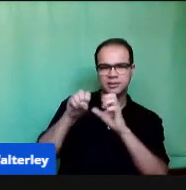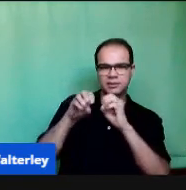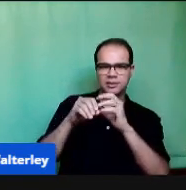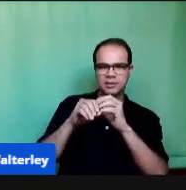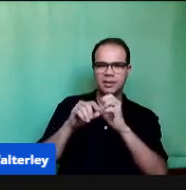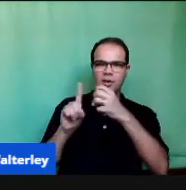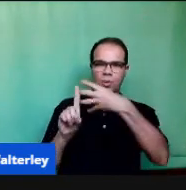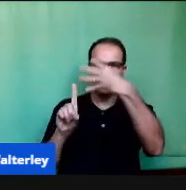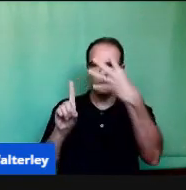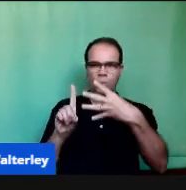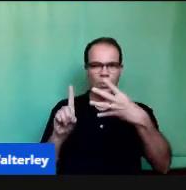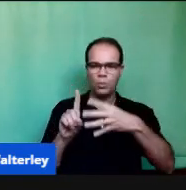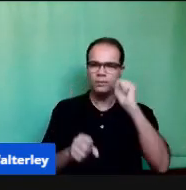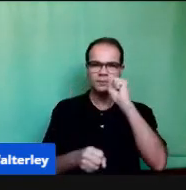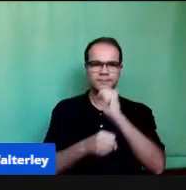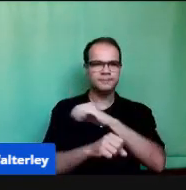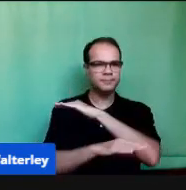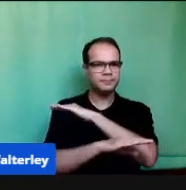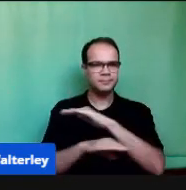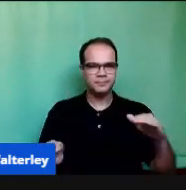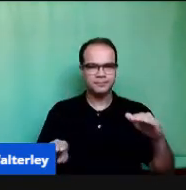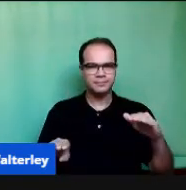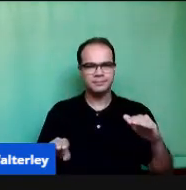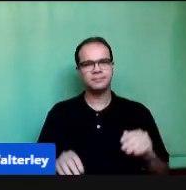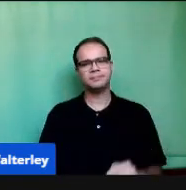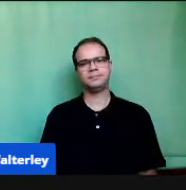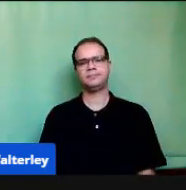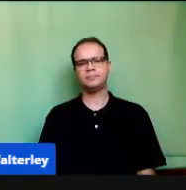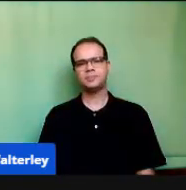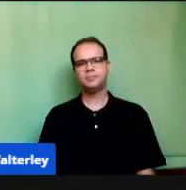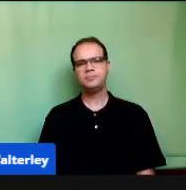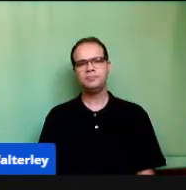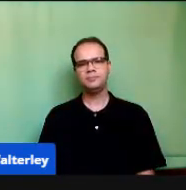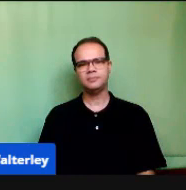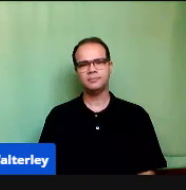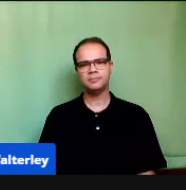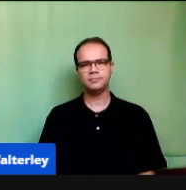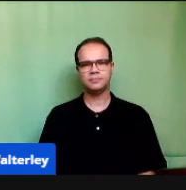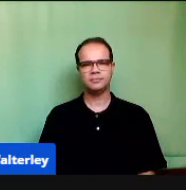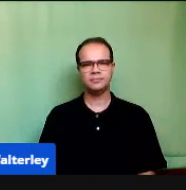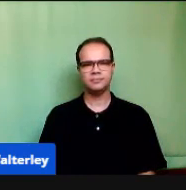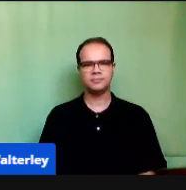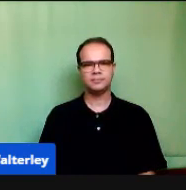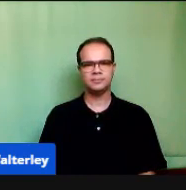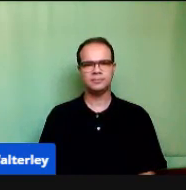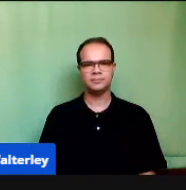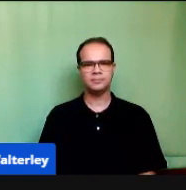estarmos aqui em Mato Grosso do Sul. Quando nós falamos